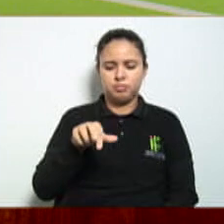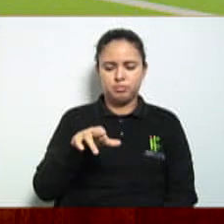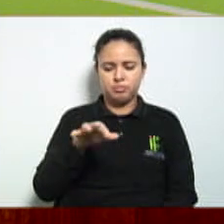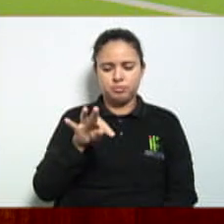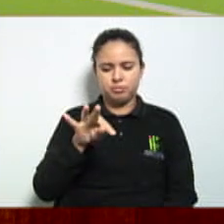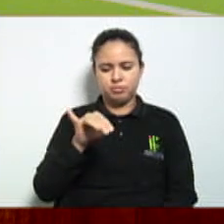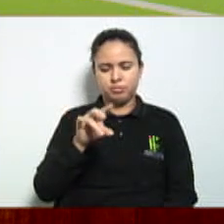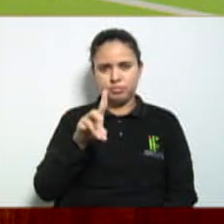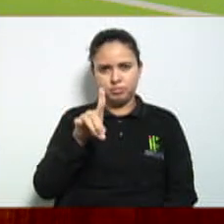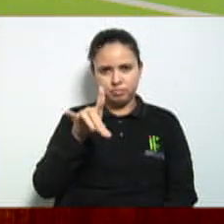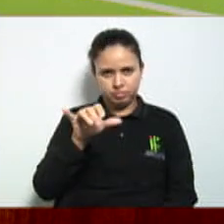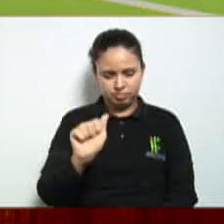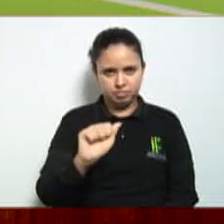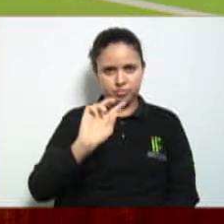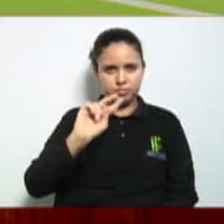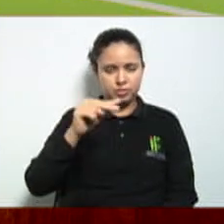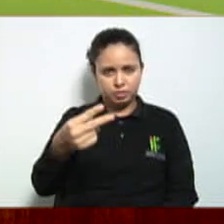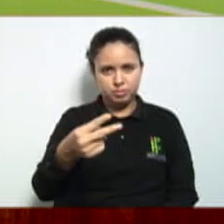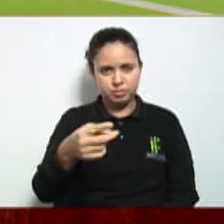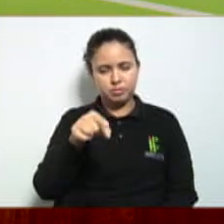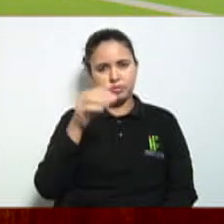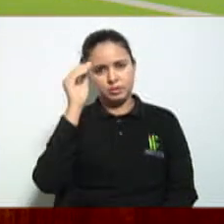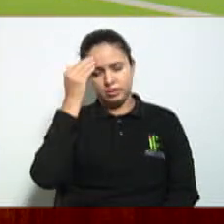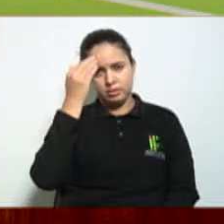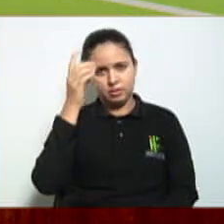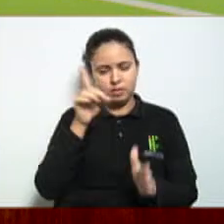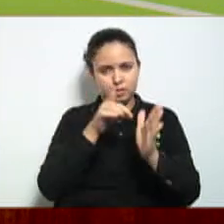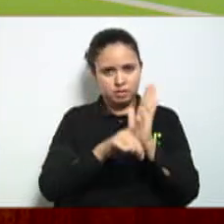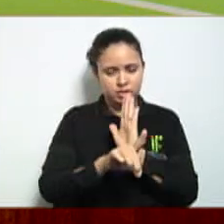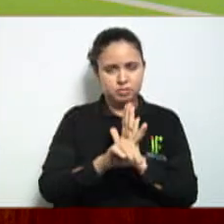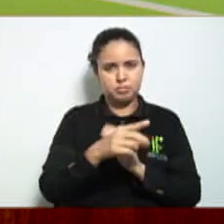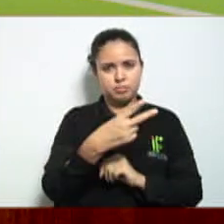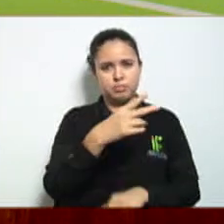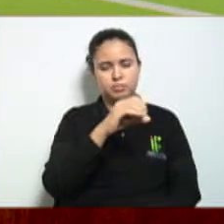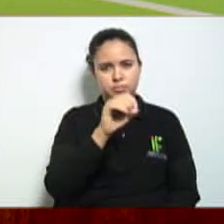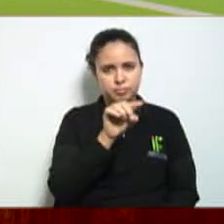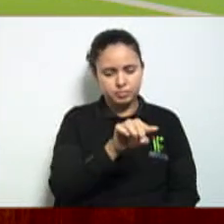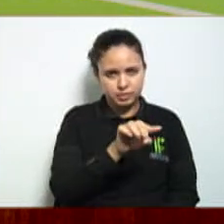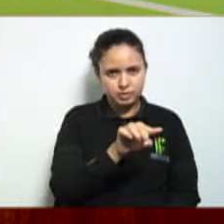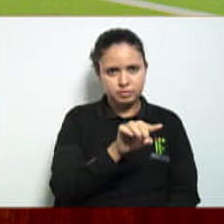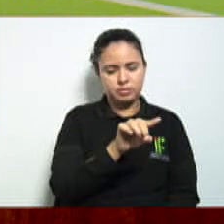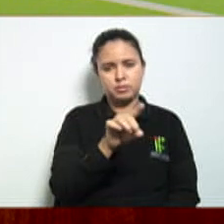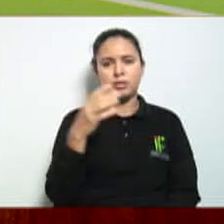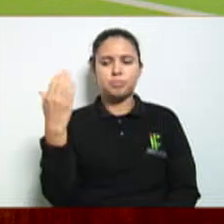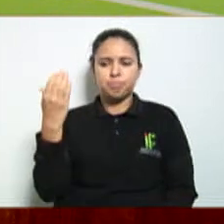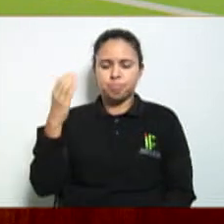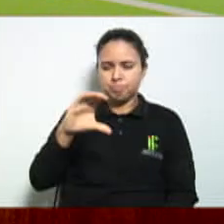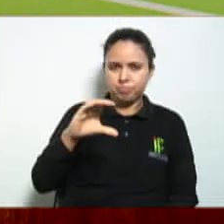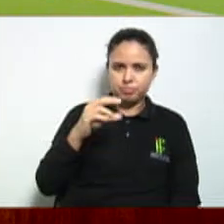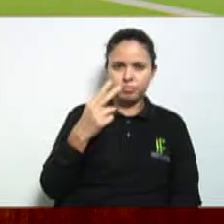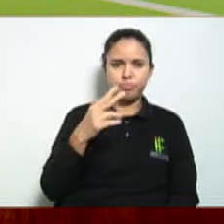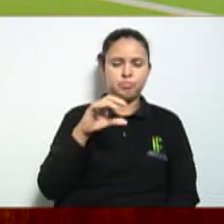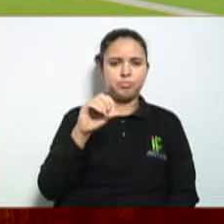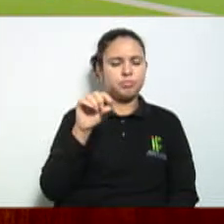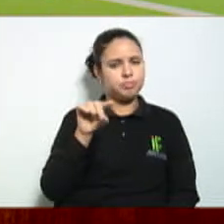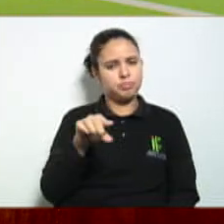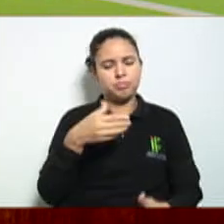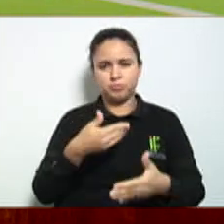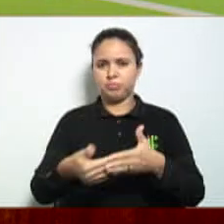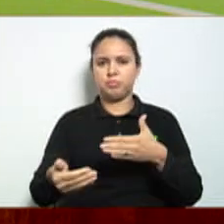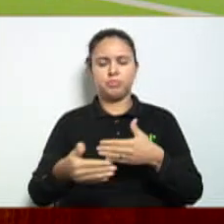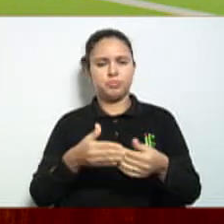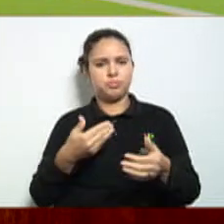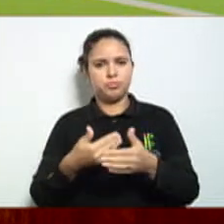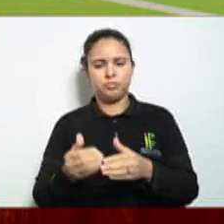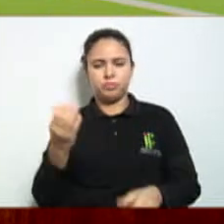né? Então, se você entende que um débito é 20 mil, como a professora Fernanda colocou, o crédito vai ter que ser 20 mil, independente de ser